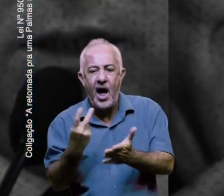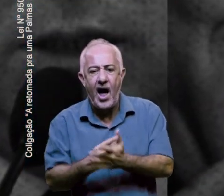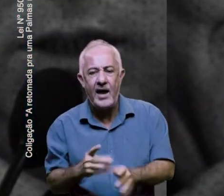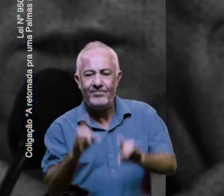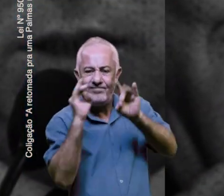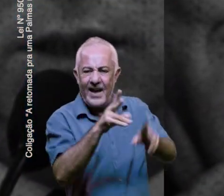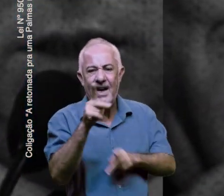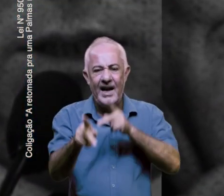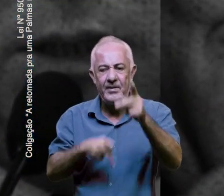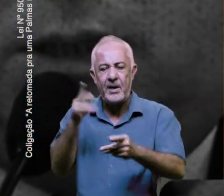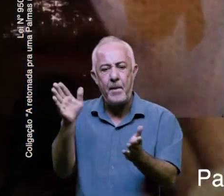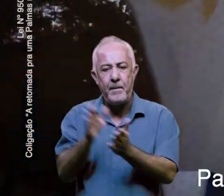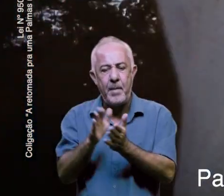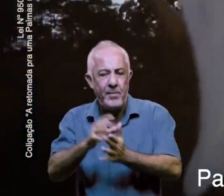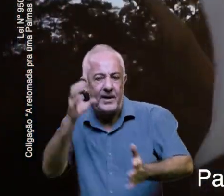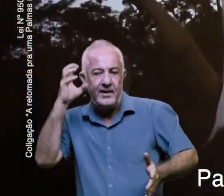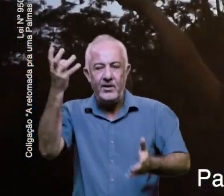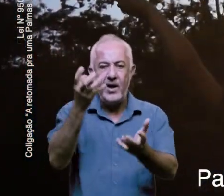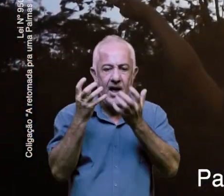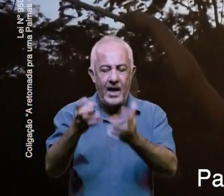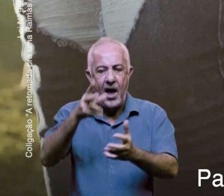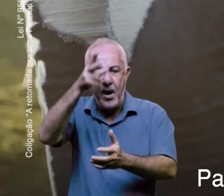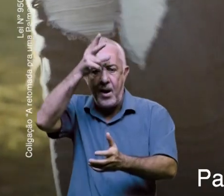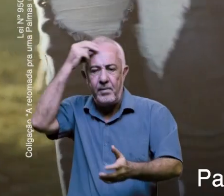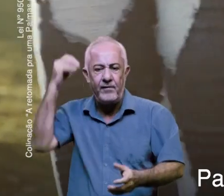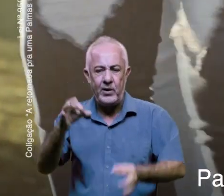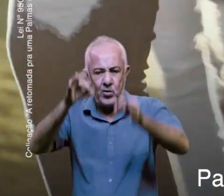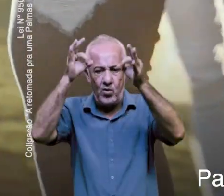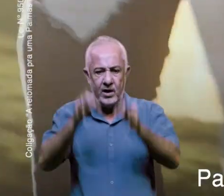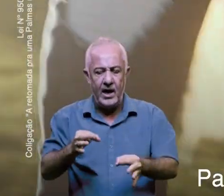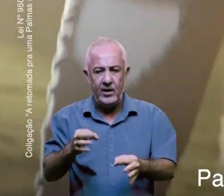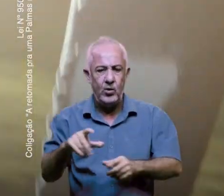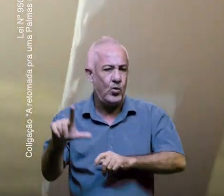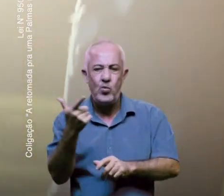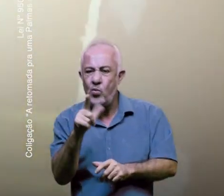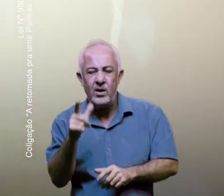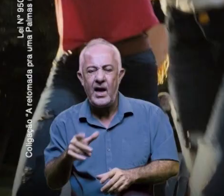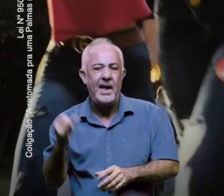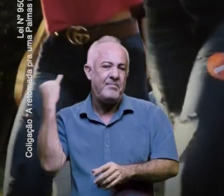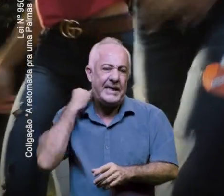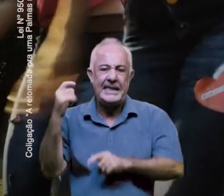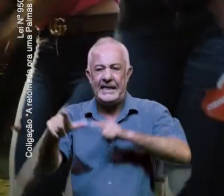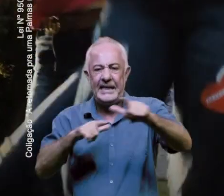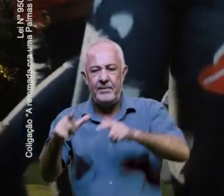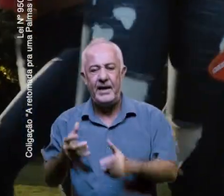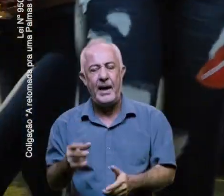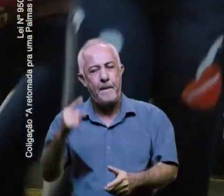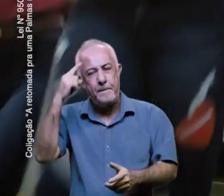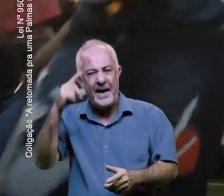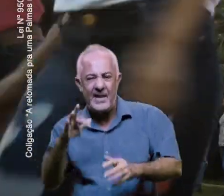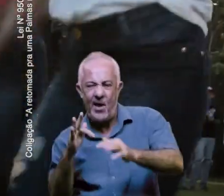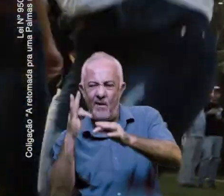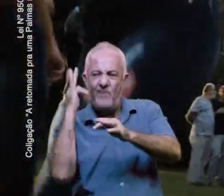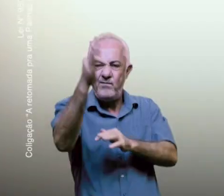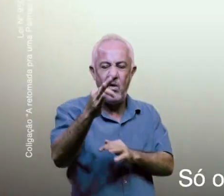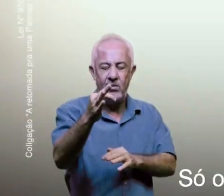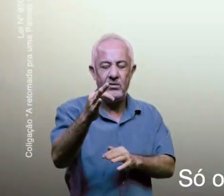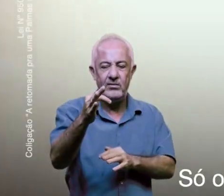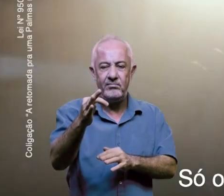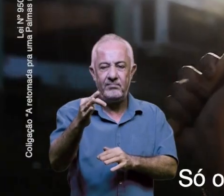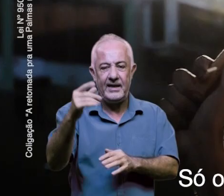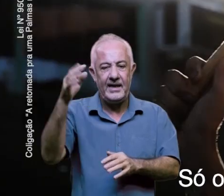distante das pessoas. Palmas decidiu que quer um prefeito honesto, que não tem preguiça de trabalhar e que pensa grande.